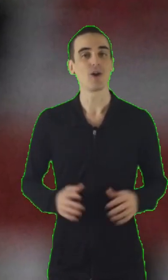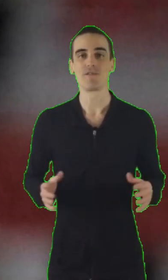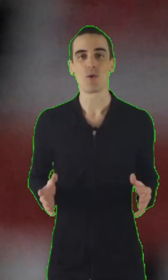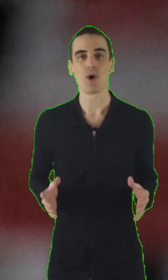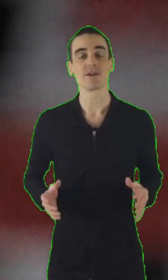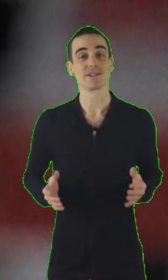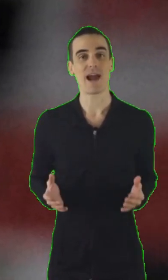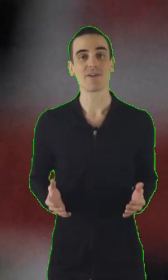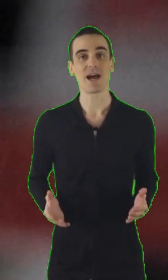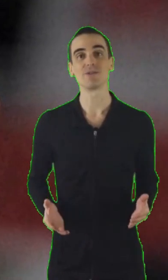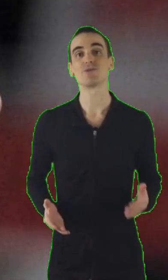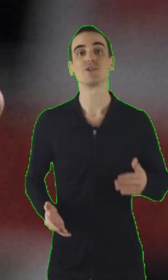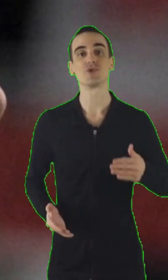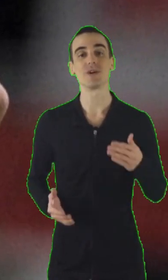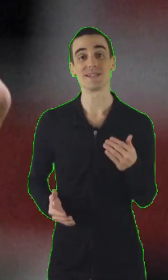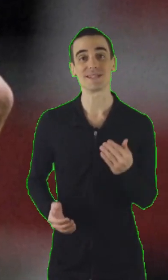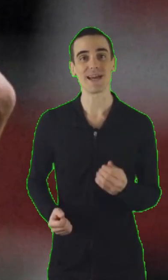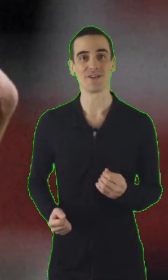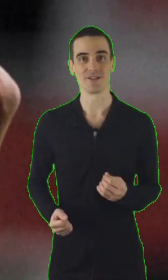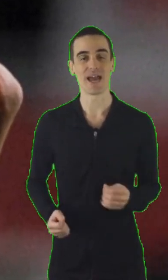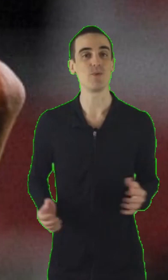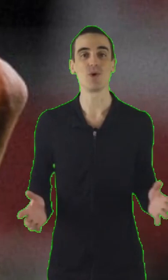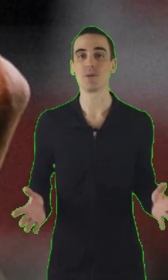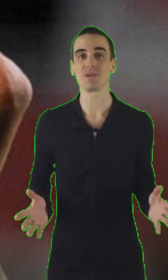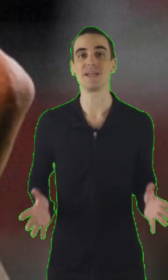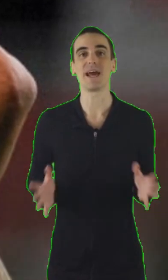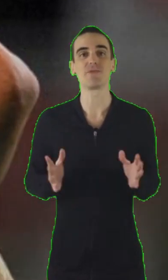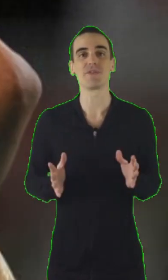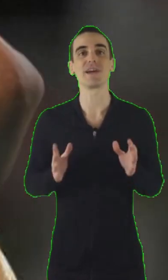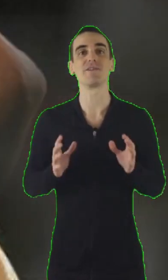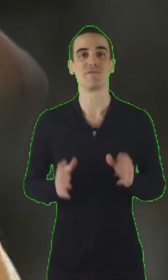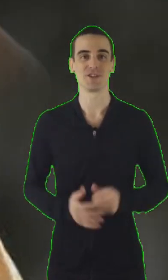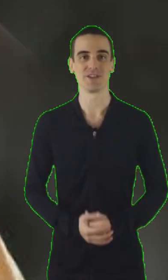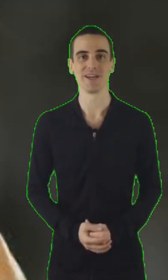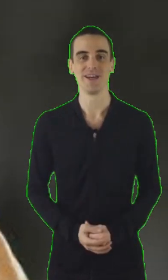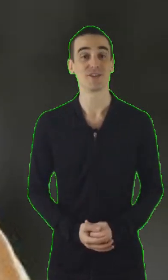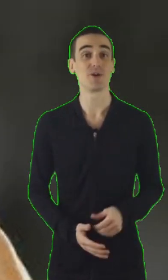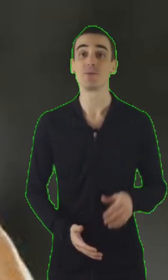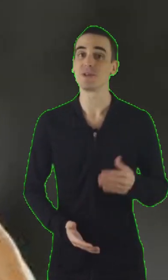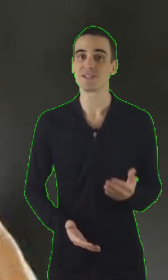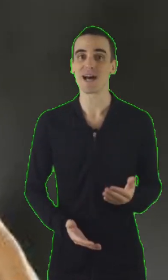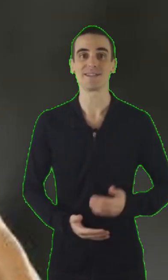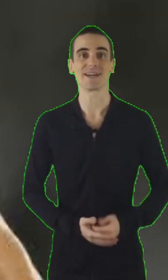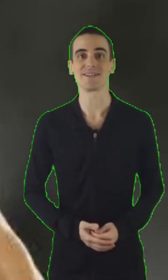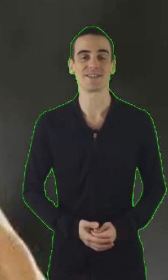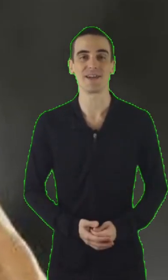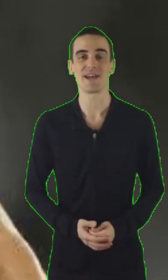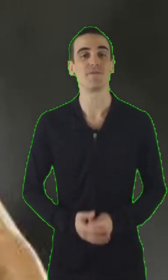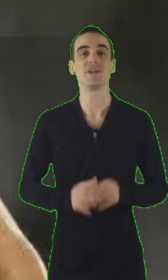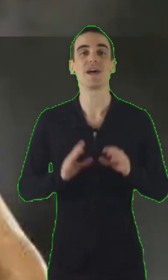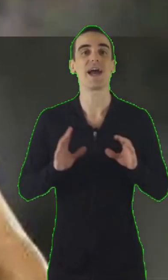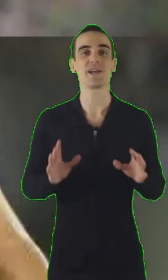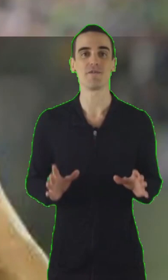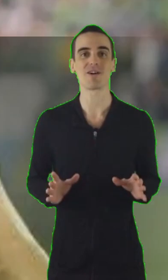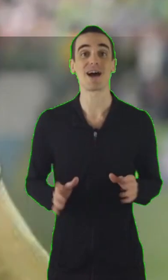Lodeiro conhecido no futebol brasileiro principalmente por suas passagens por Corinthians e Botafogo volta a ser especulado para um possível retorno ao país agora